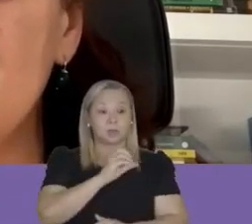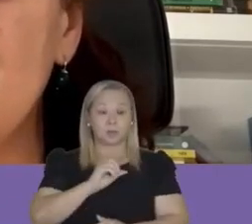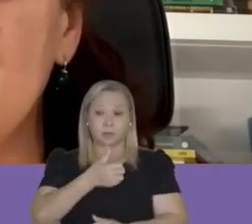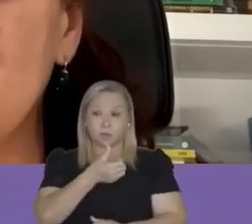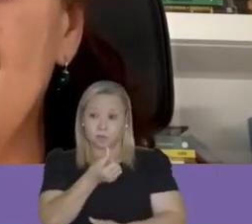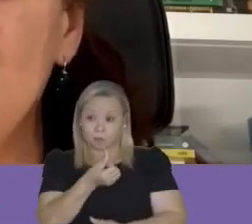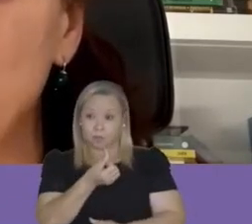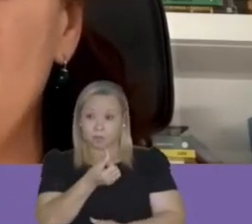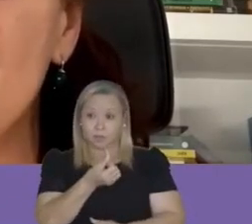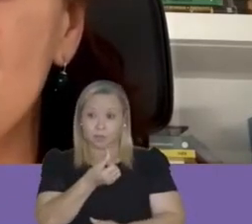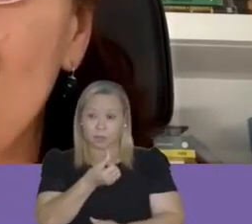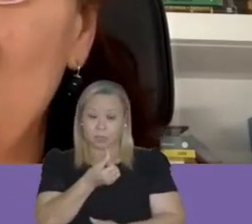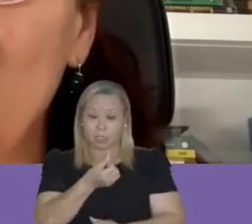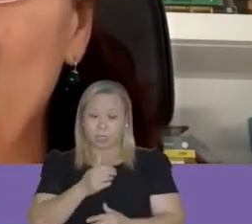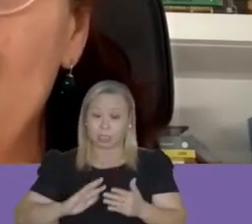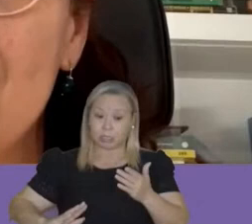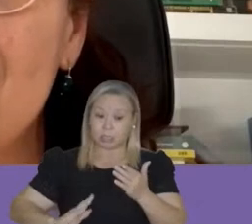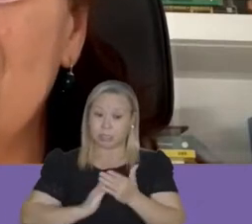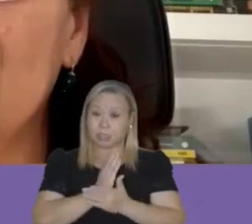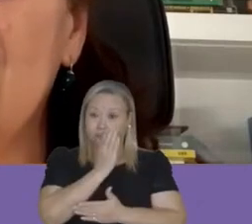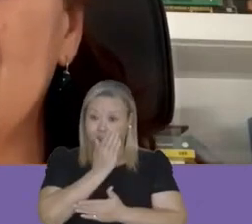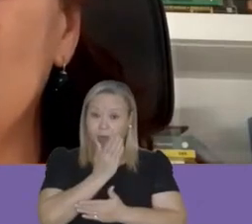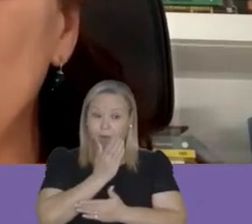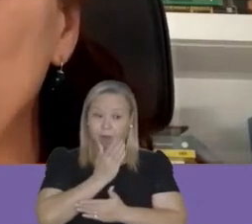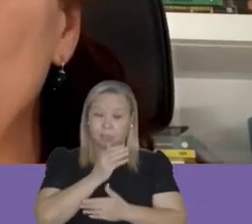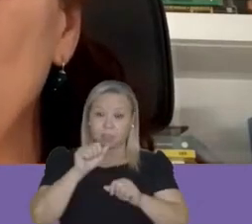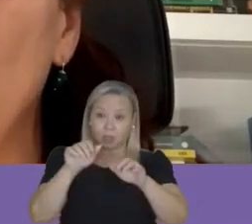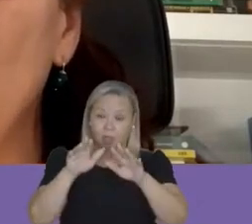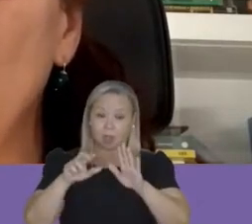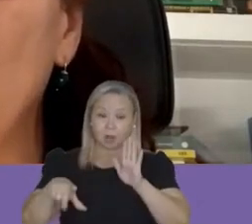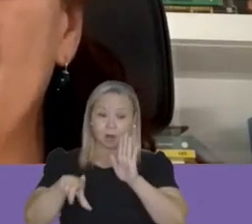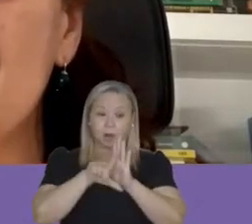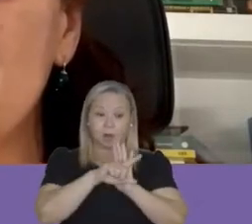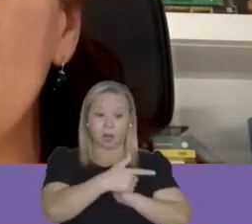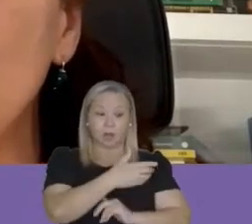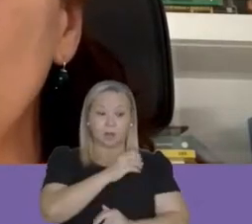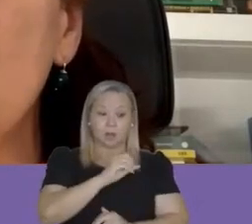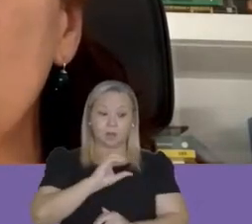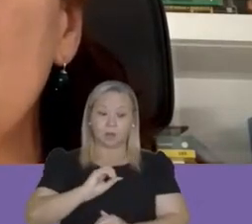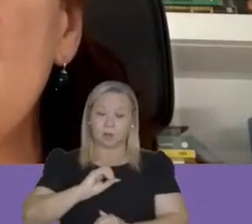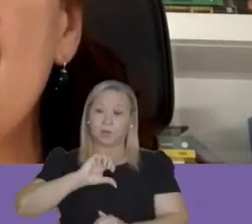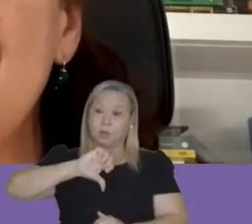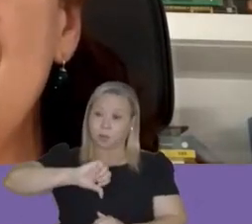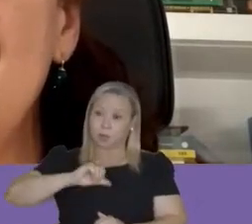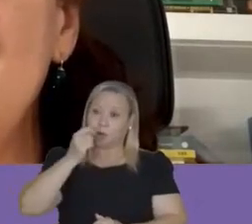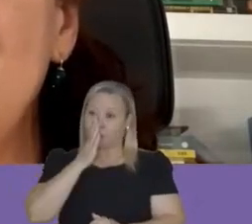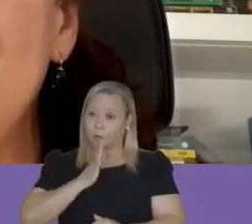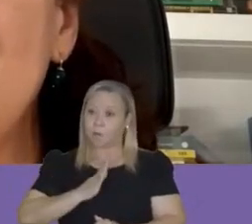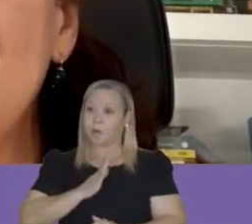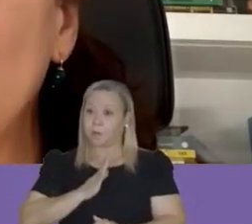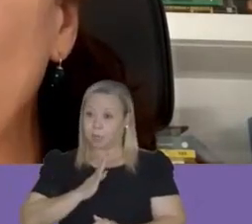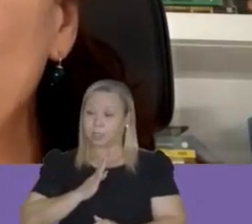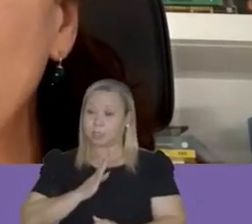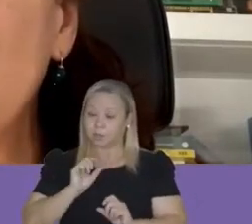e da ratificação da Convenção, né, em 2009 pelo Brasil,